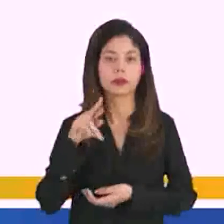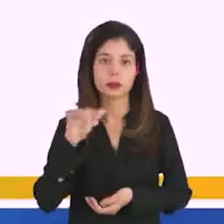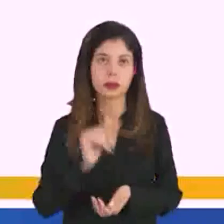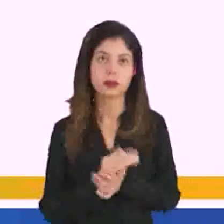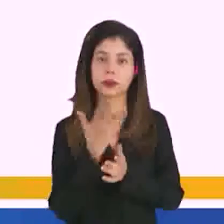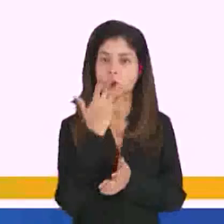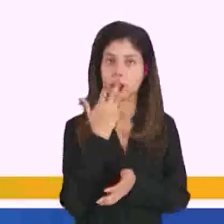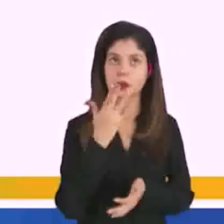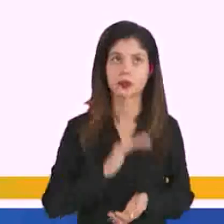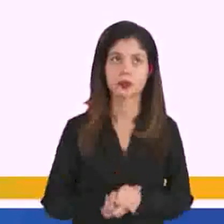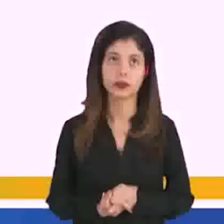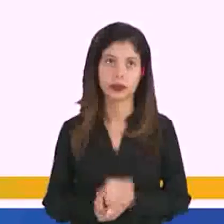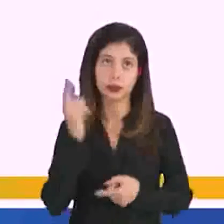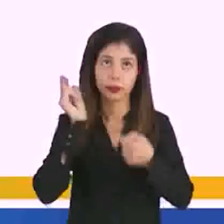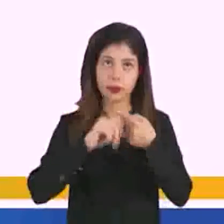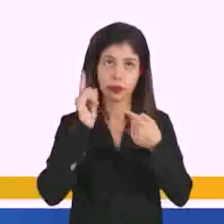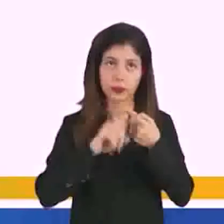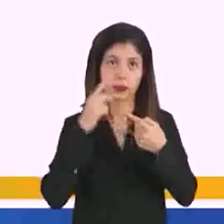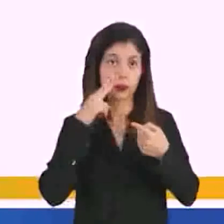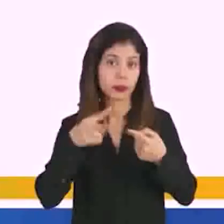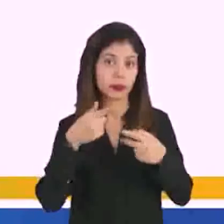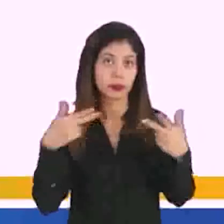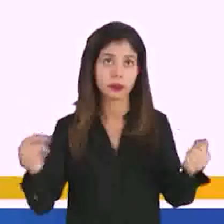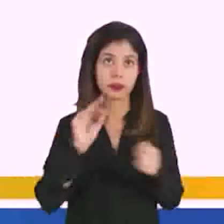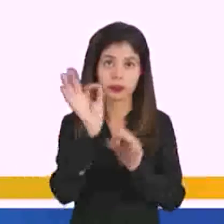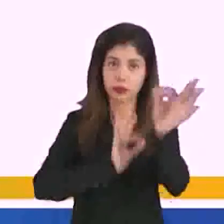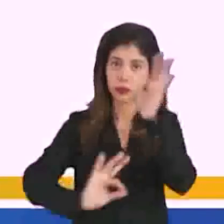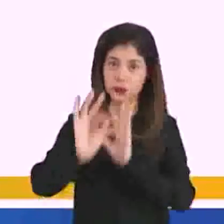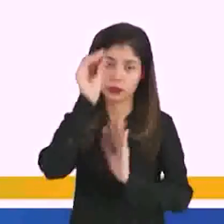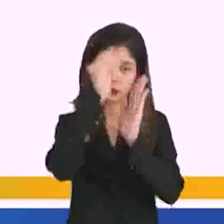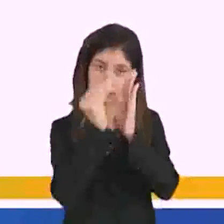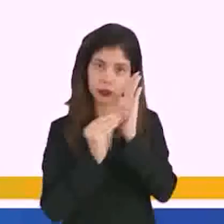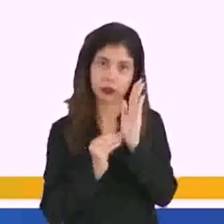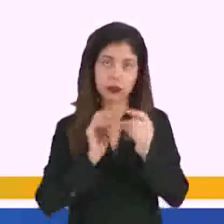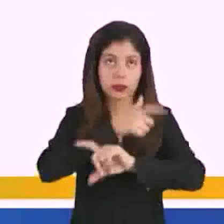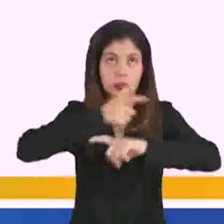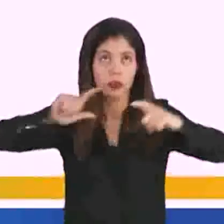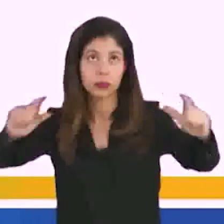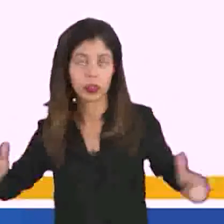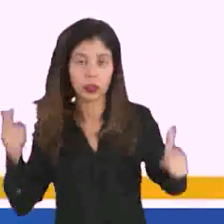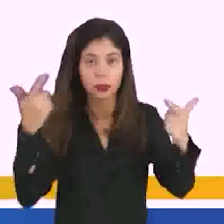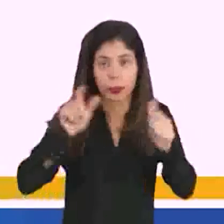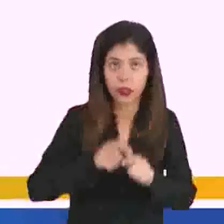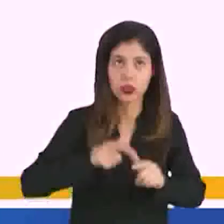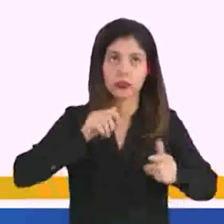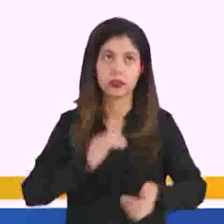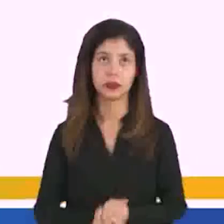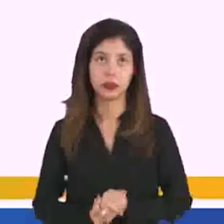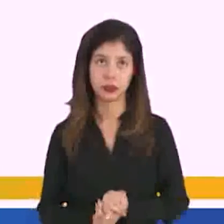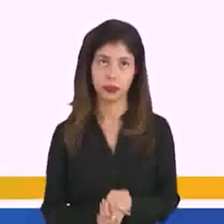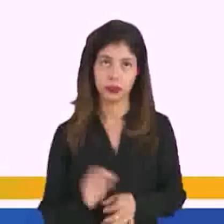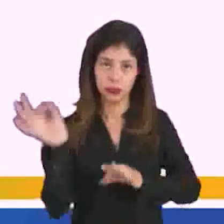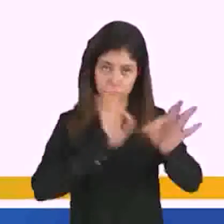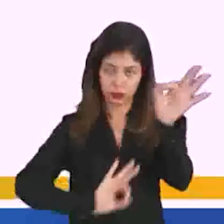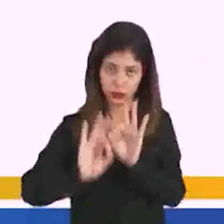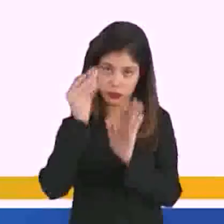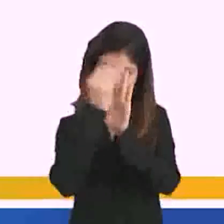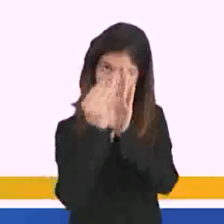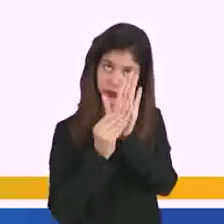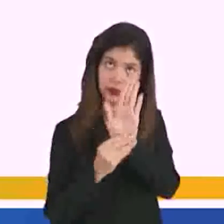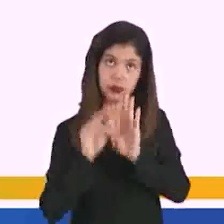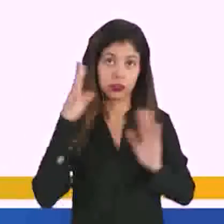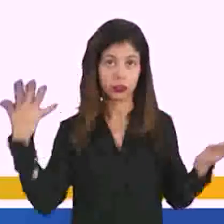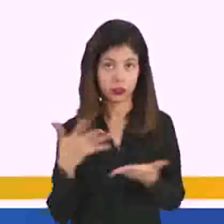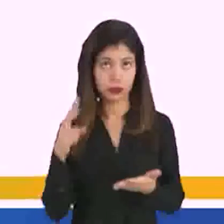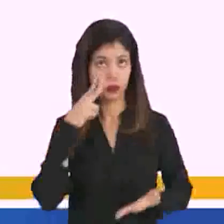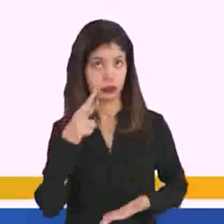time. Então, a primeira coisa que nós vamos fazer é organizar esses dados em ordem crescente. Então, organizados os dados,